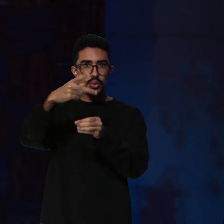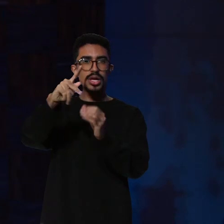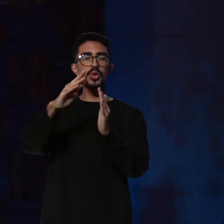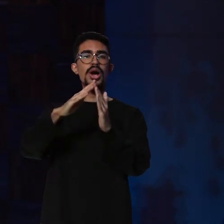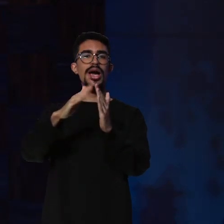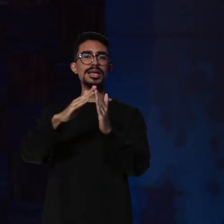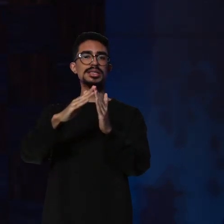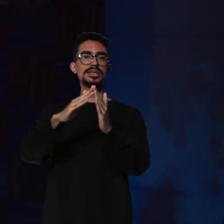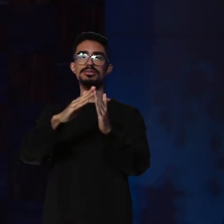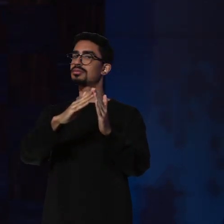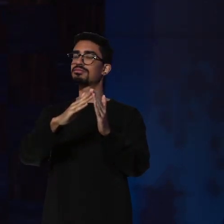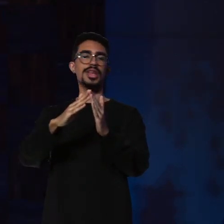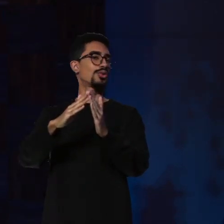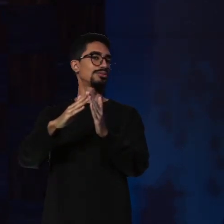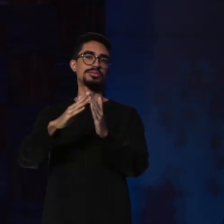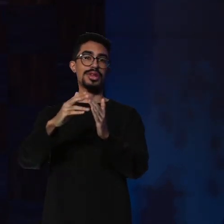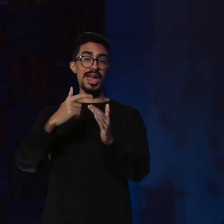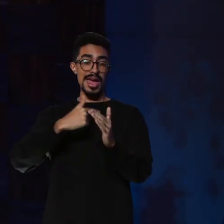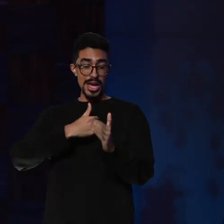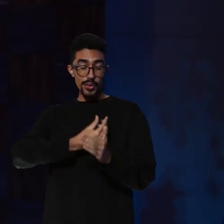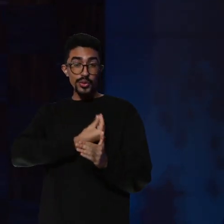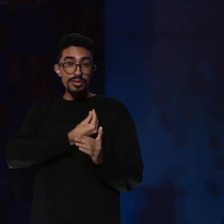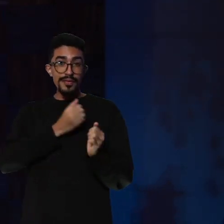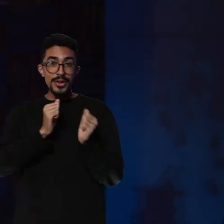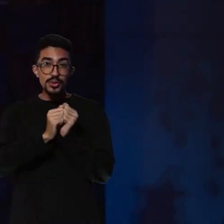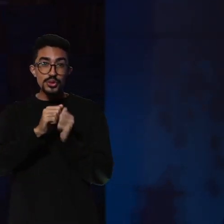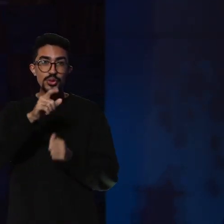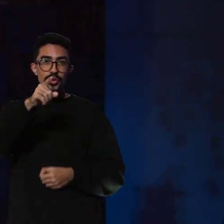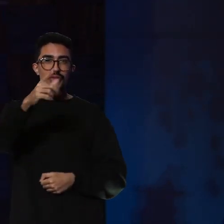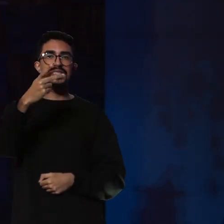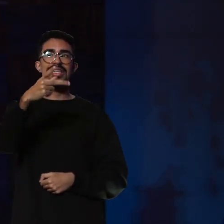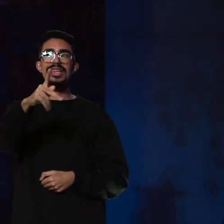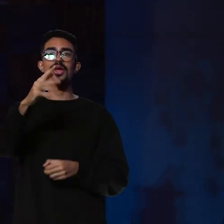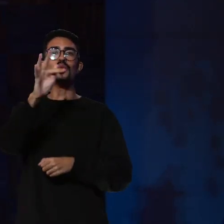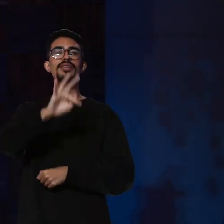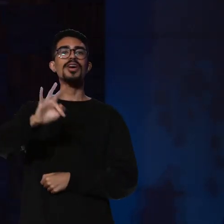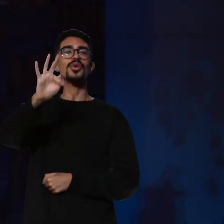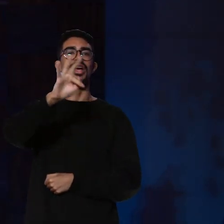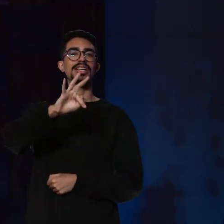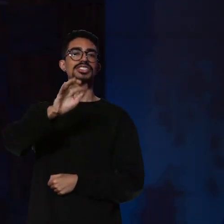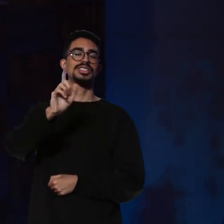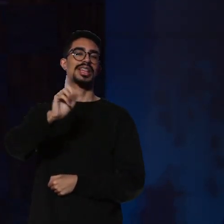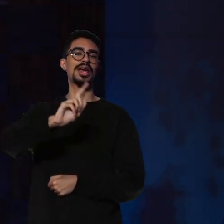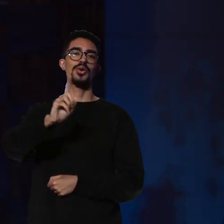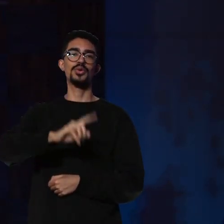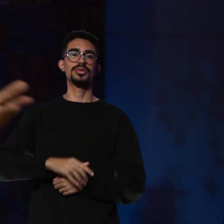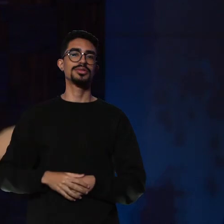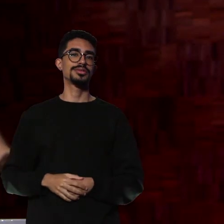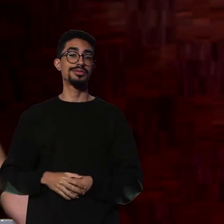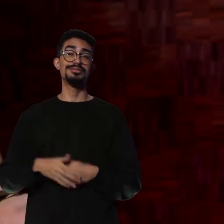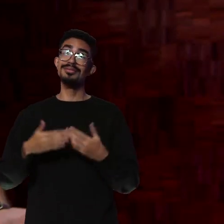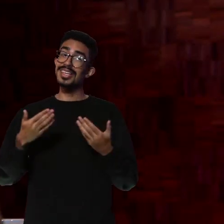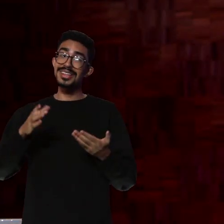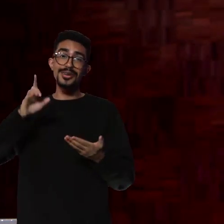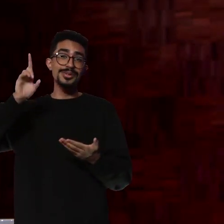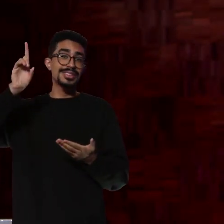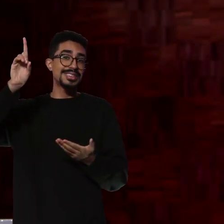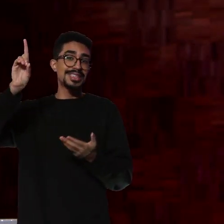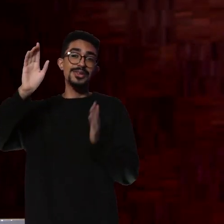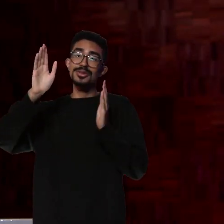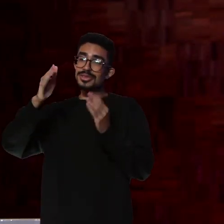eu. Até posso um dia lá falar alguma coisa no trabalho, na faculdade, mas não sou eu que vou fazer. É você. Mas você está fugindo da